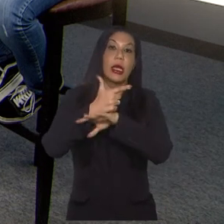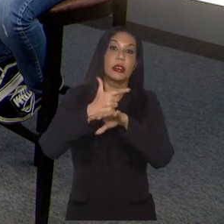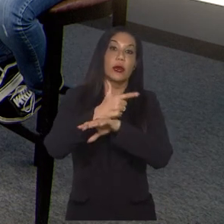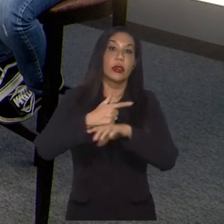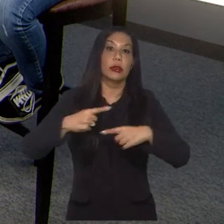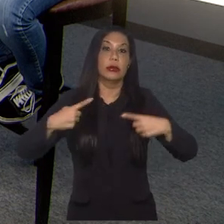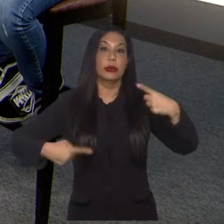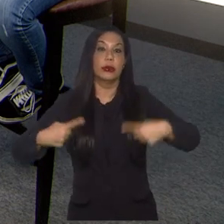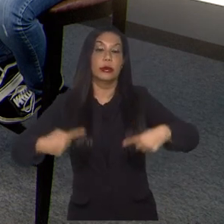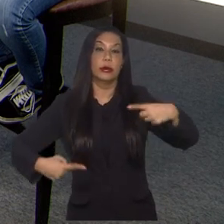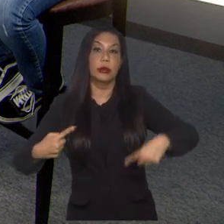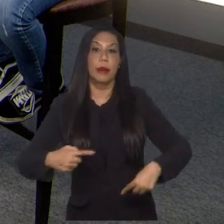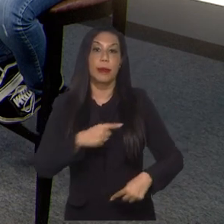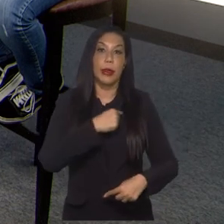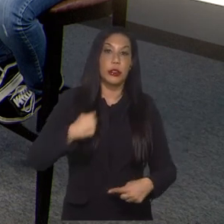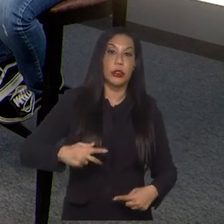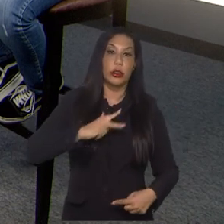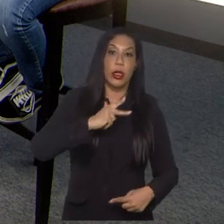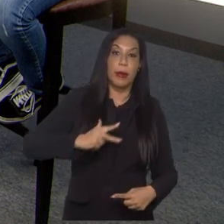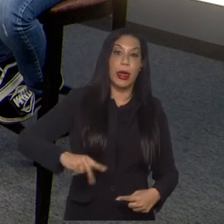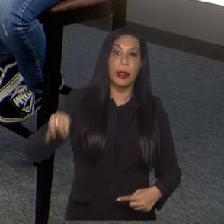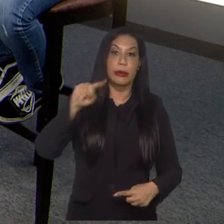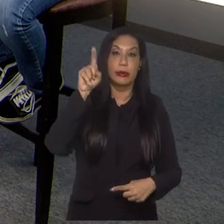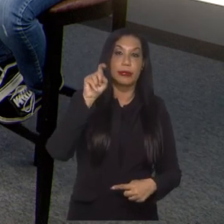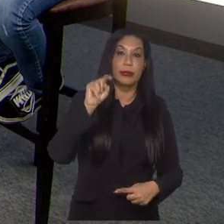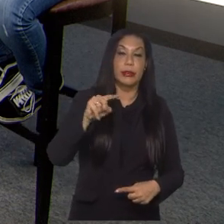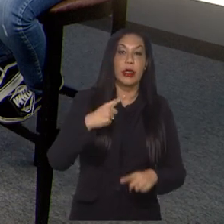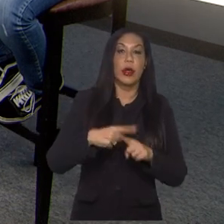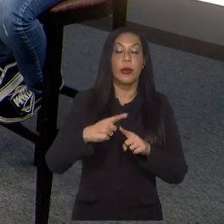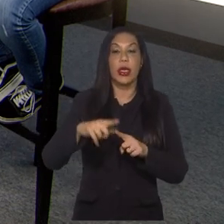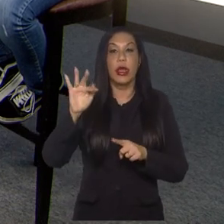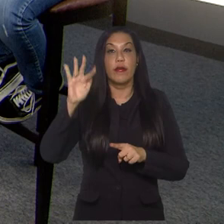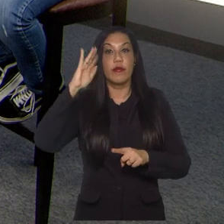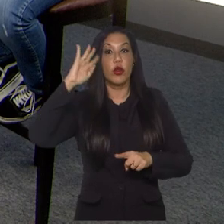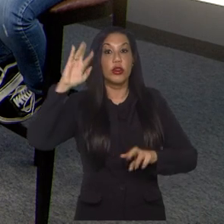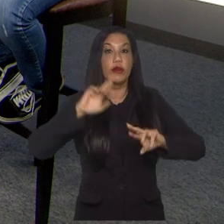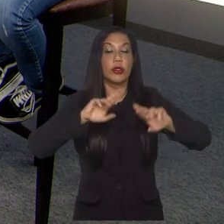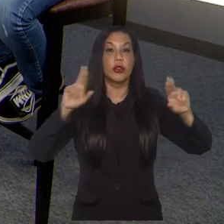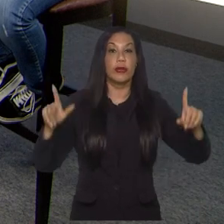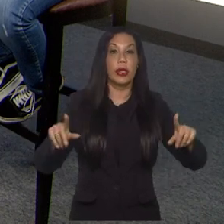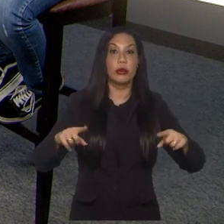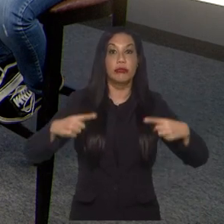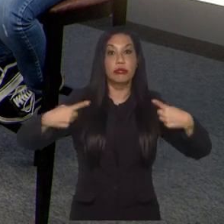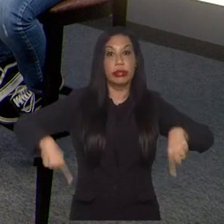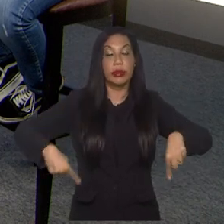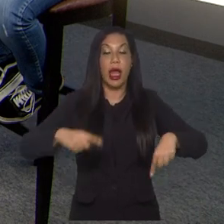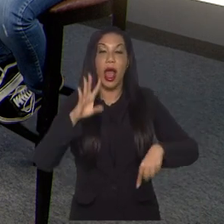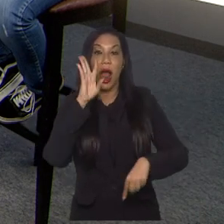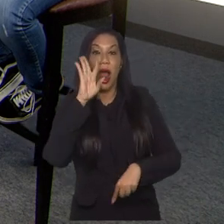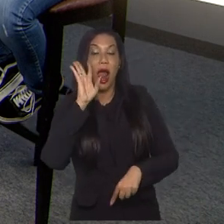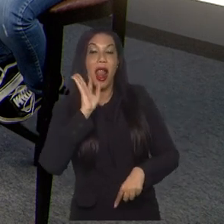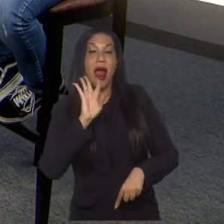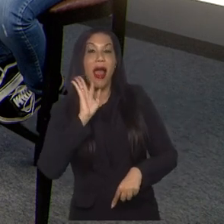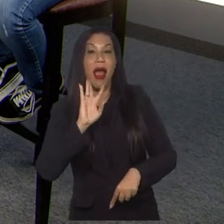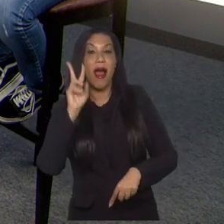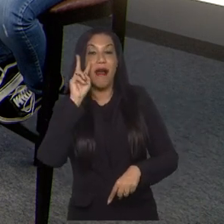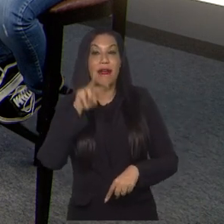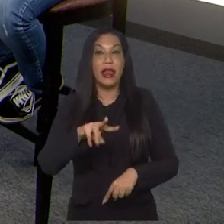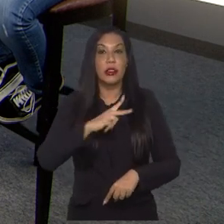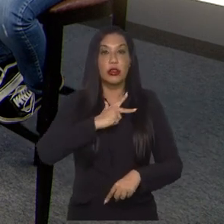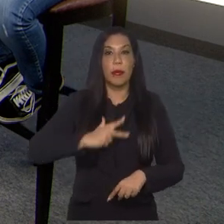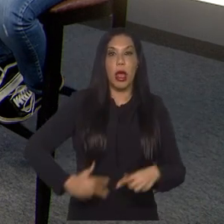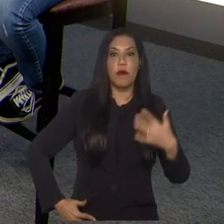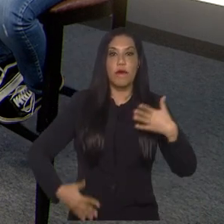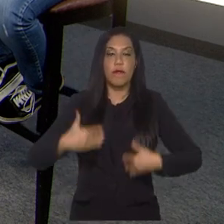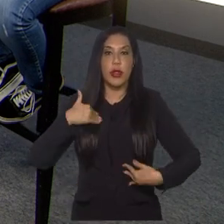muito saudável pra China e pra Dinamarca ali, por terem filosofias diferentes e por ser um embate legal da gente ver. Uma Dinamarca um pouco mais física, uhum,